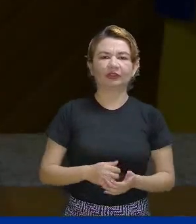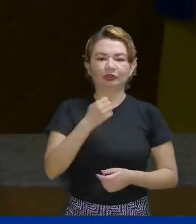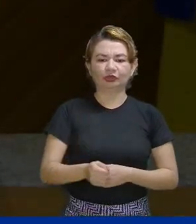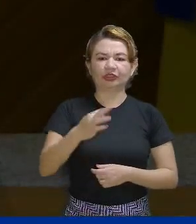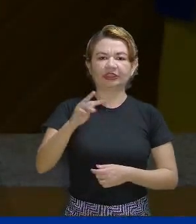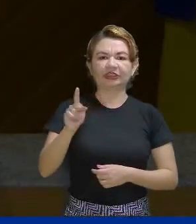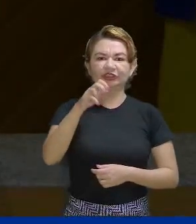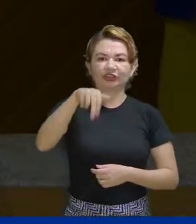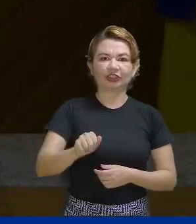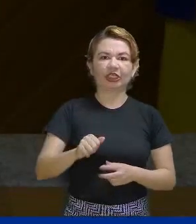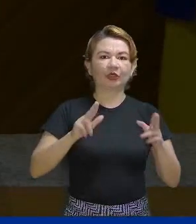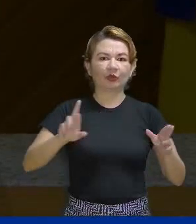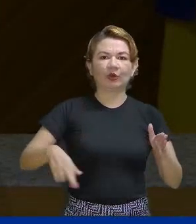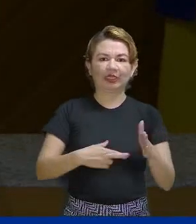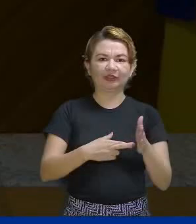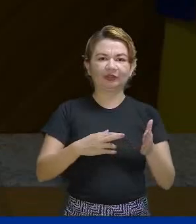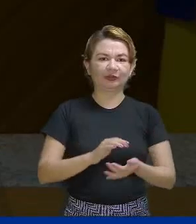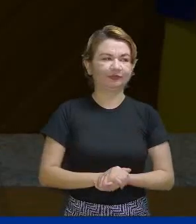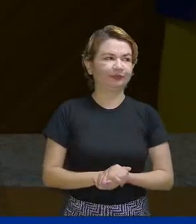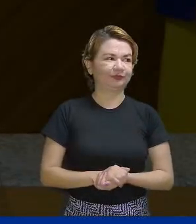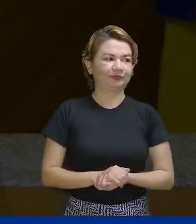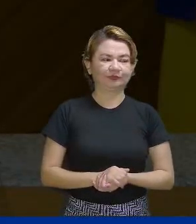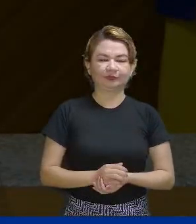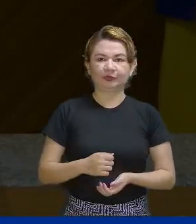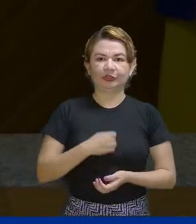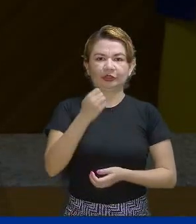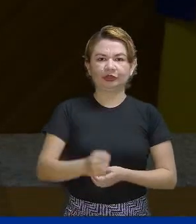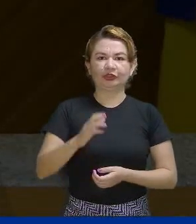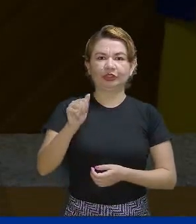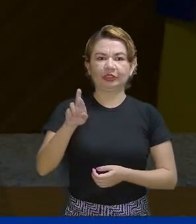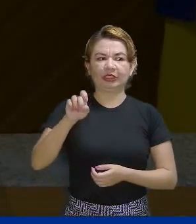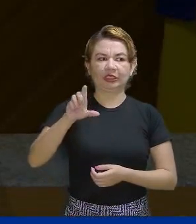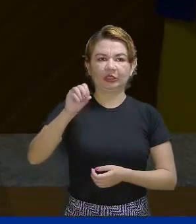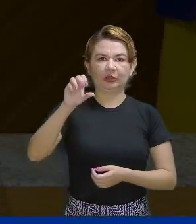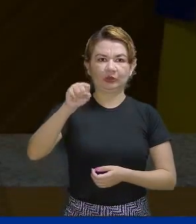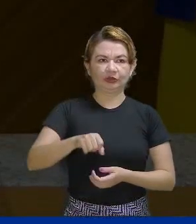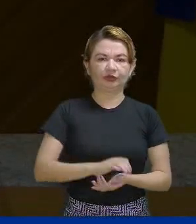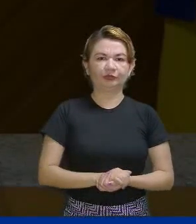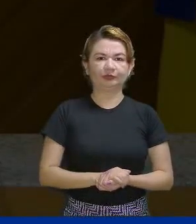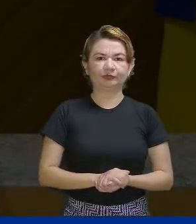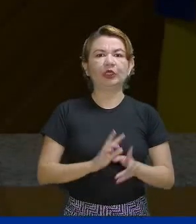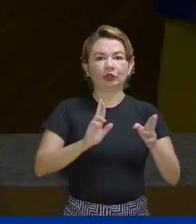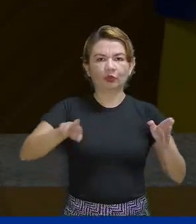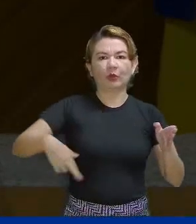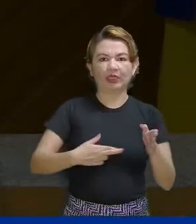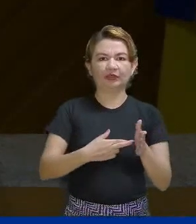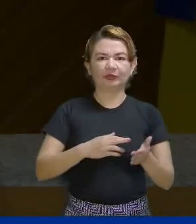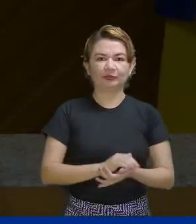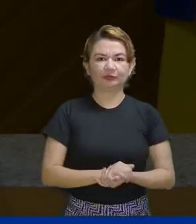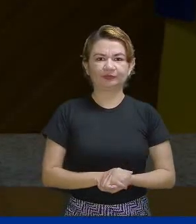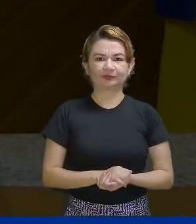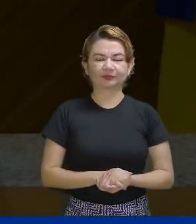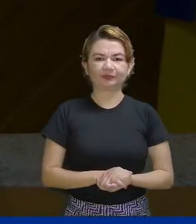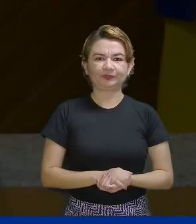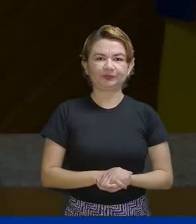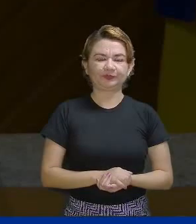Com o relator, presidente. Juiz Carlos Fernando. Também acompanho o relator.